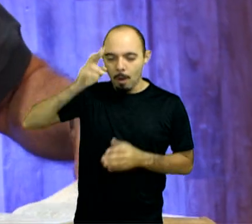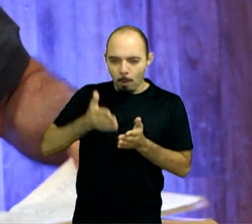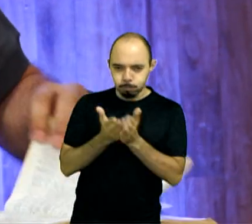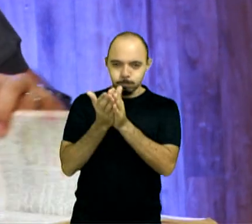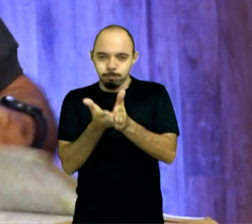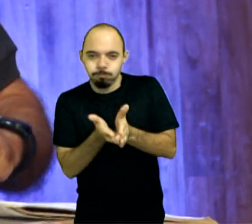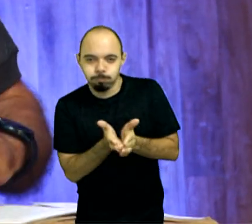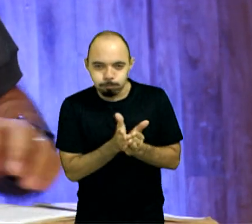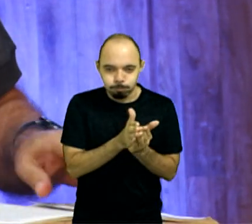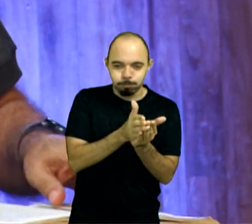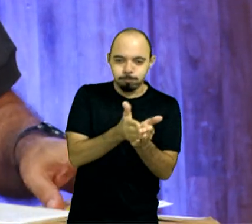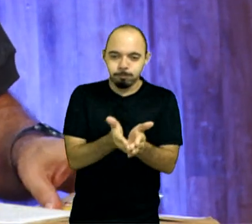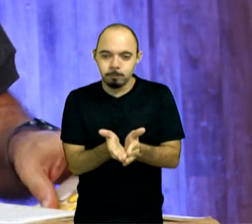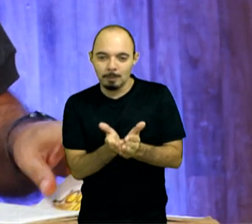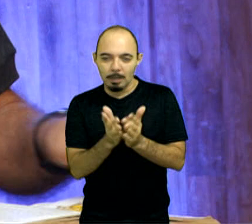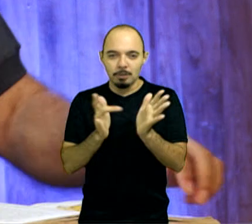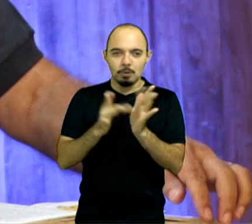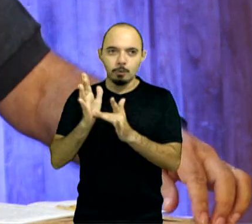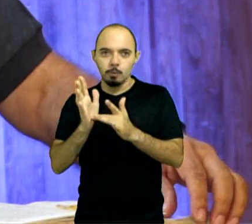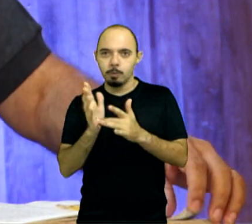sempre me vem a frase de que